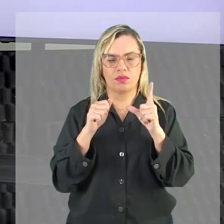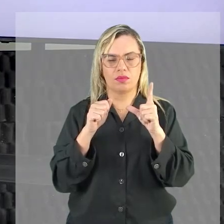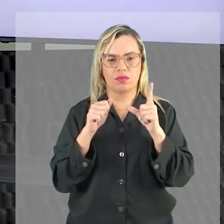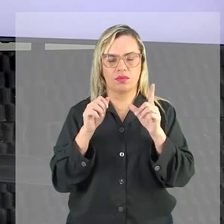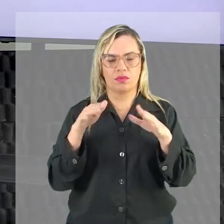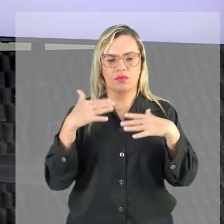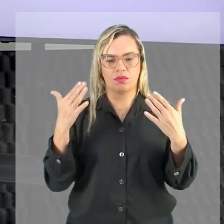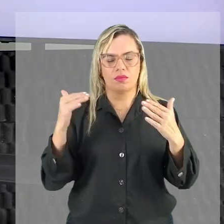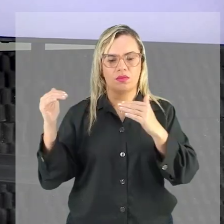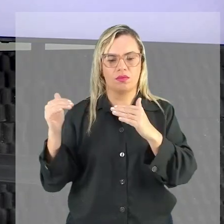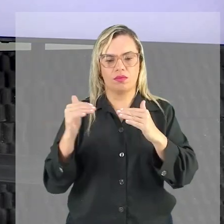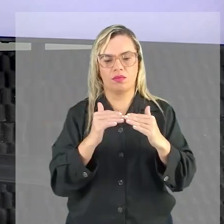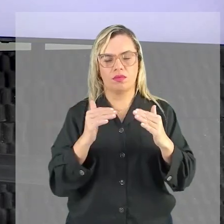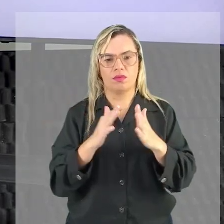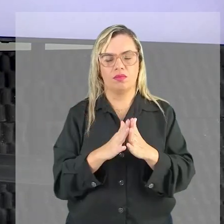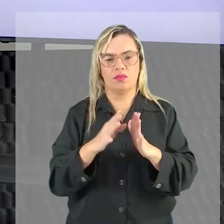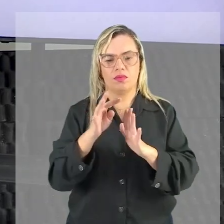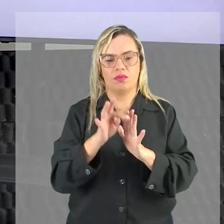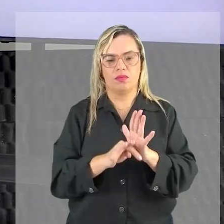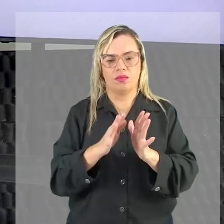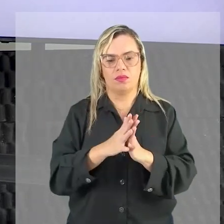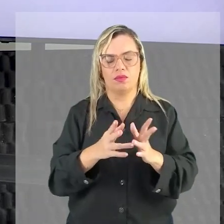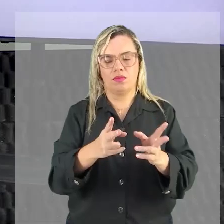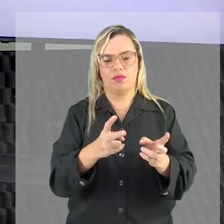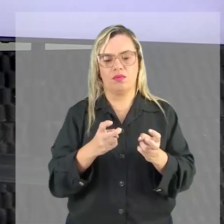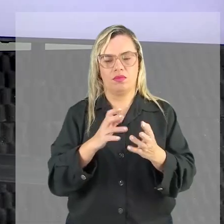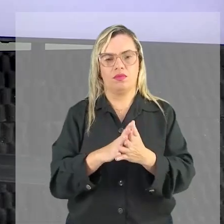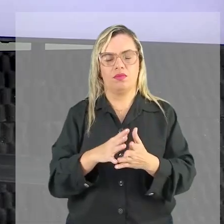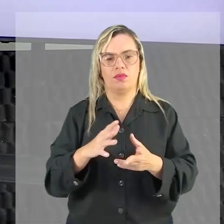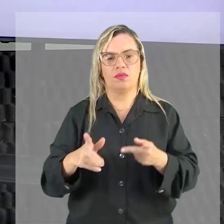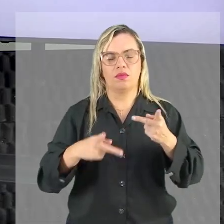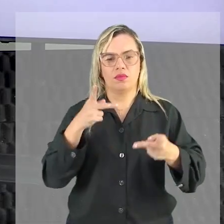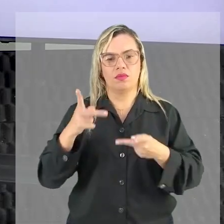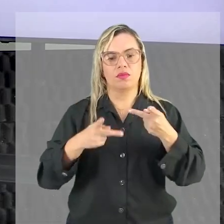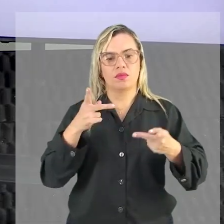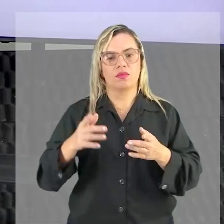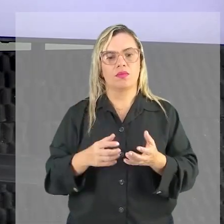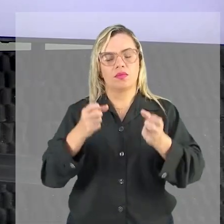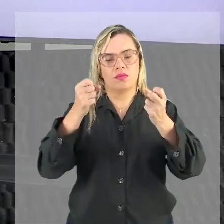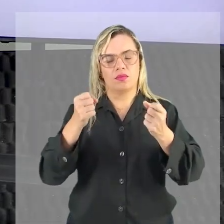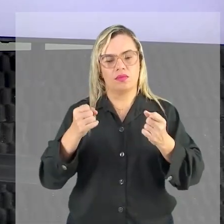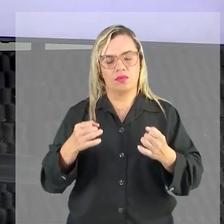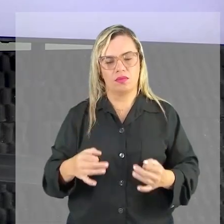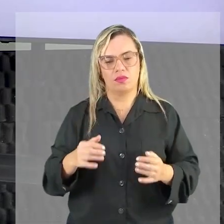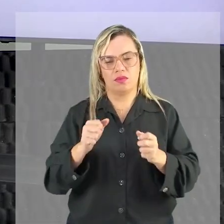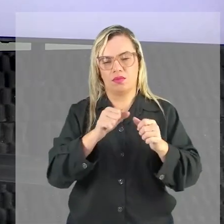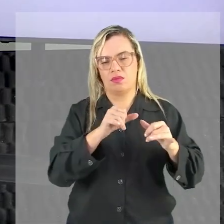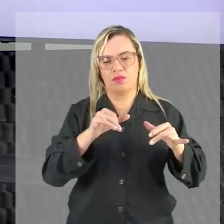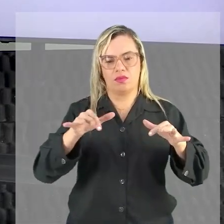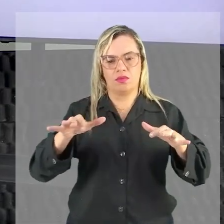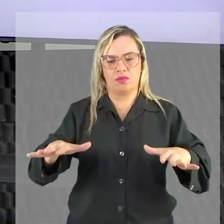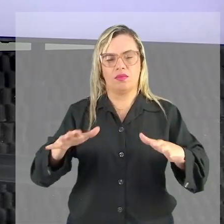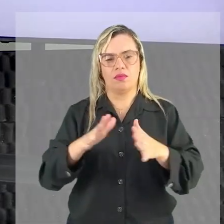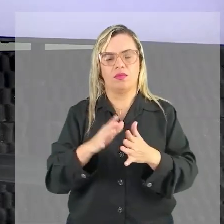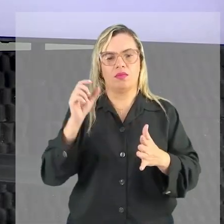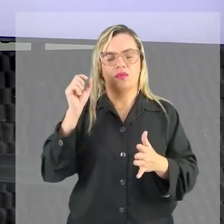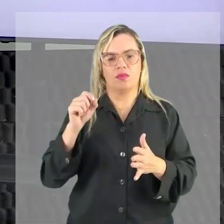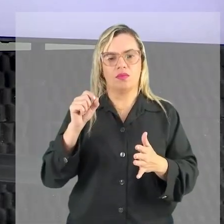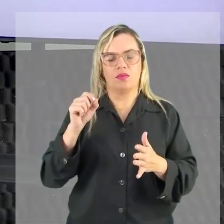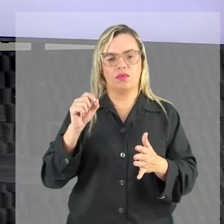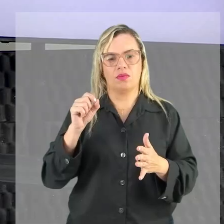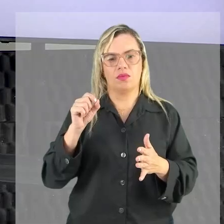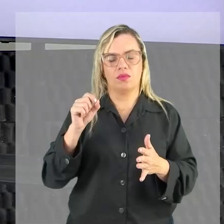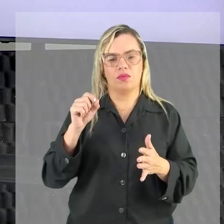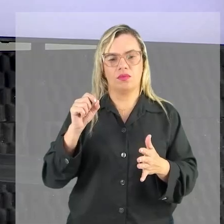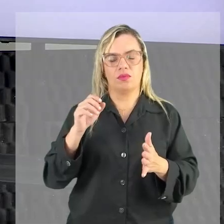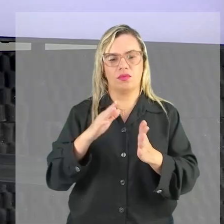de acordo com o texto, a gente percebe que está errado, porque o texto ele fala de uma coisa mais amplo. Ele vai falar lá sobre